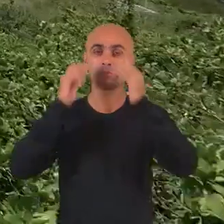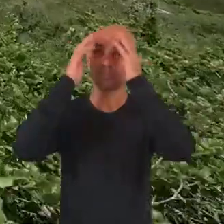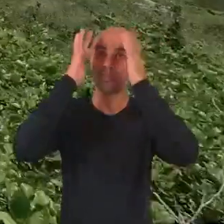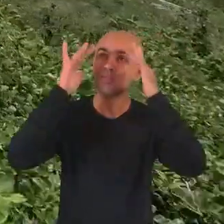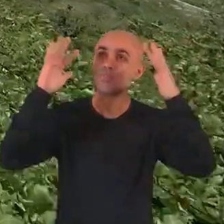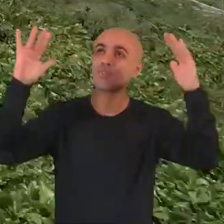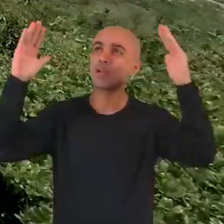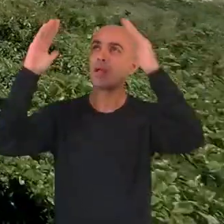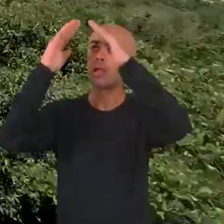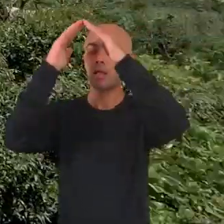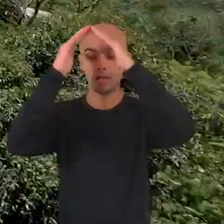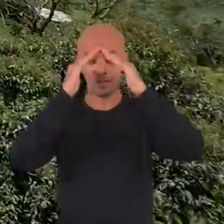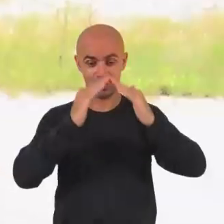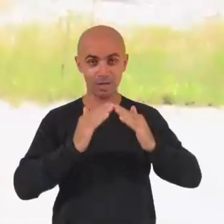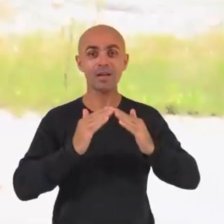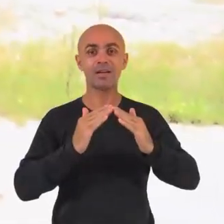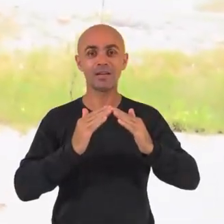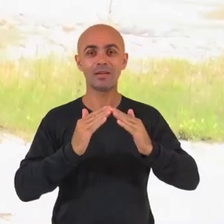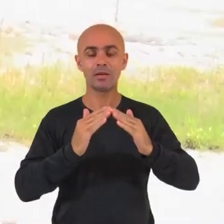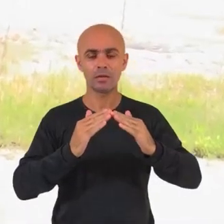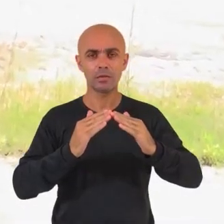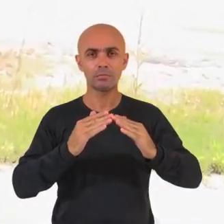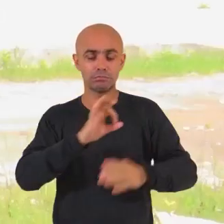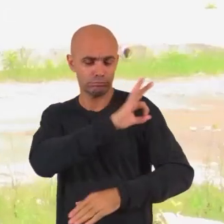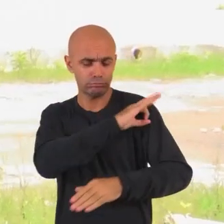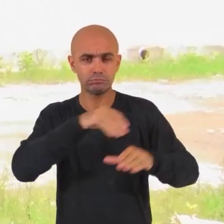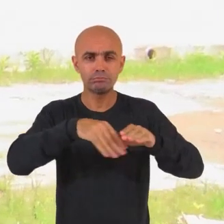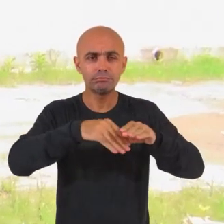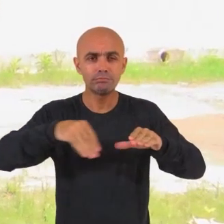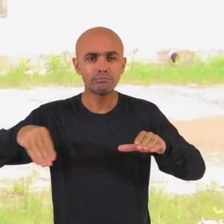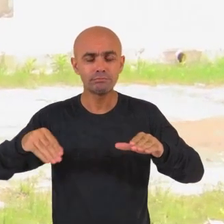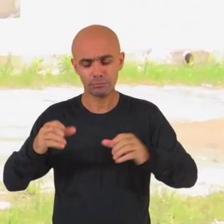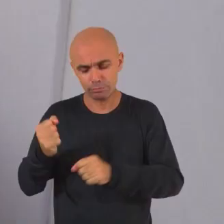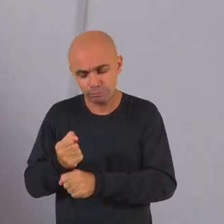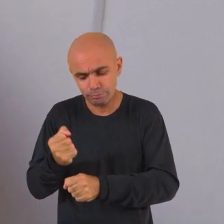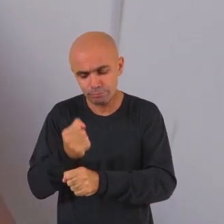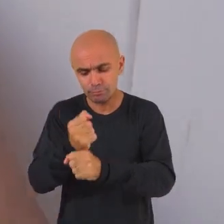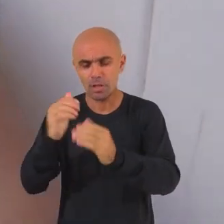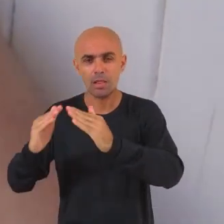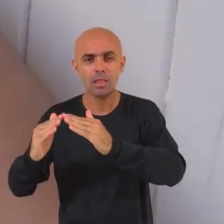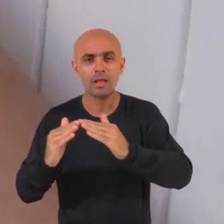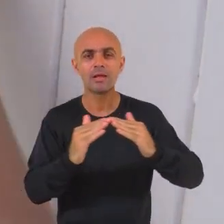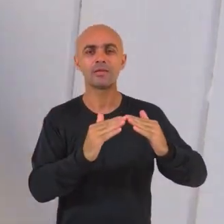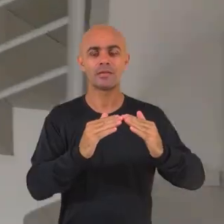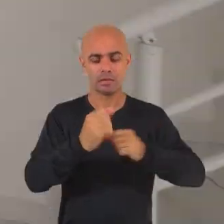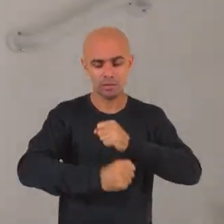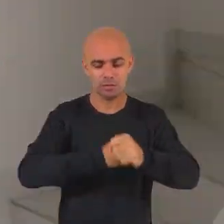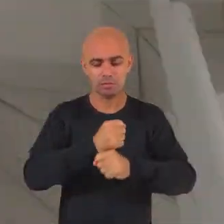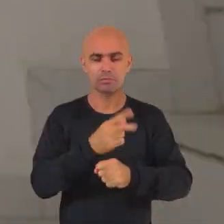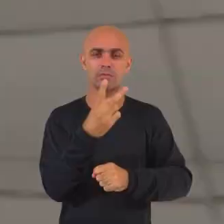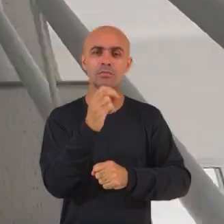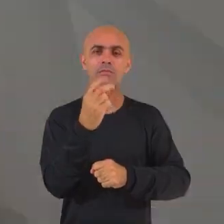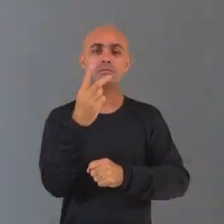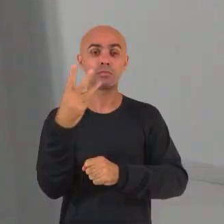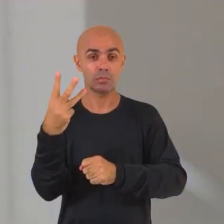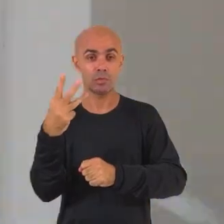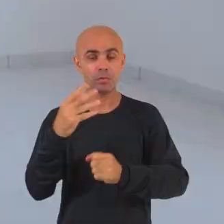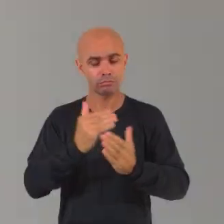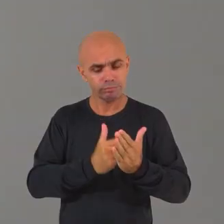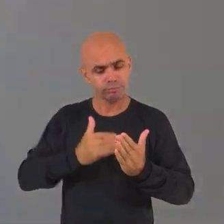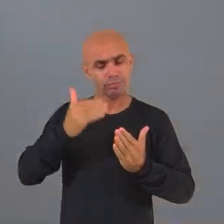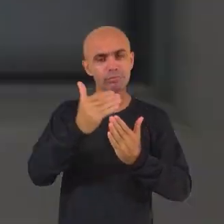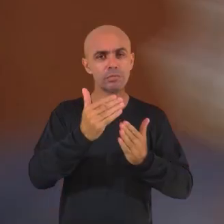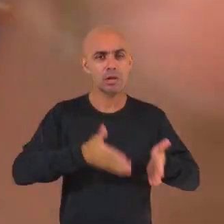sonhos transformados em realidade resultado do investimento da Prefeitura de Praia Grande em habitação em 2023